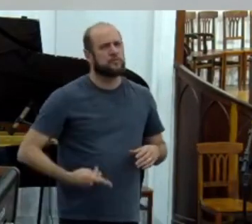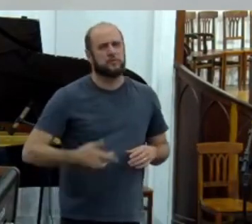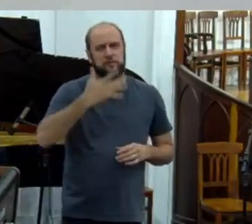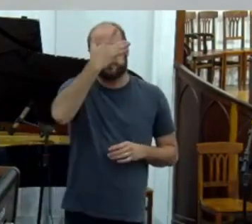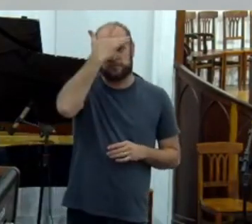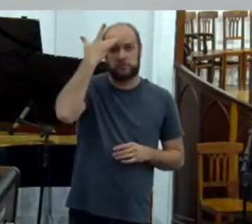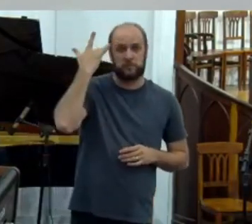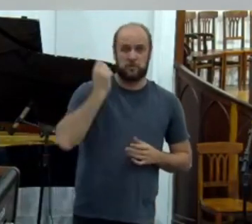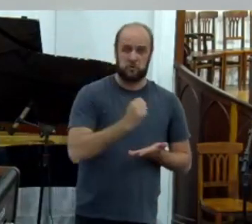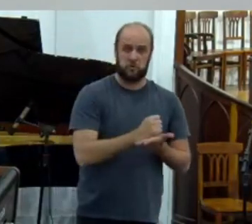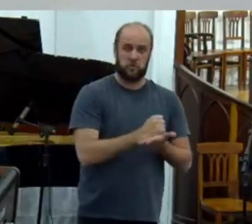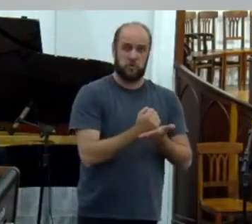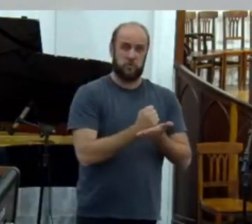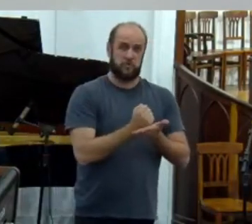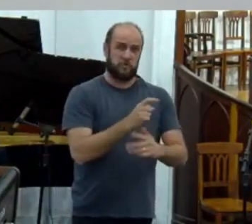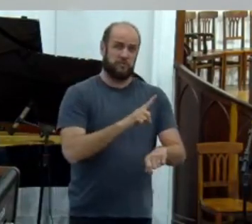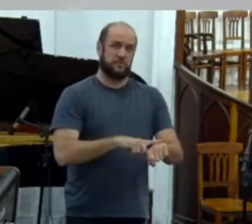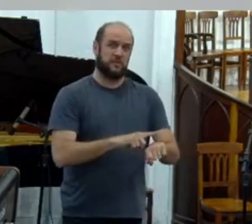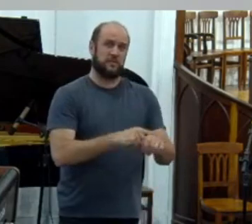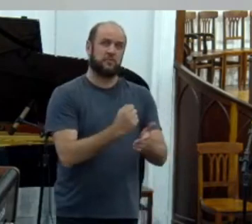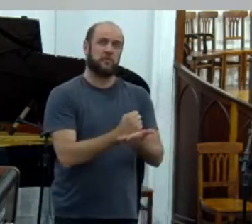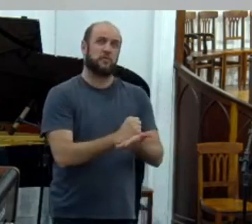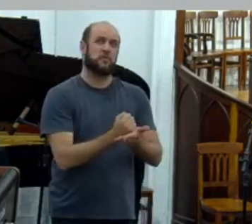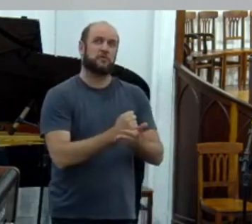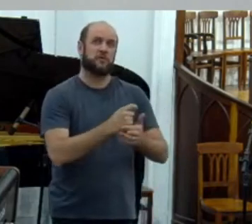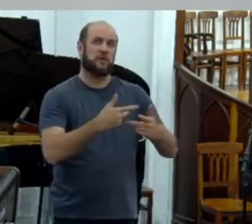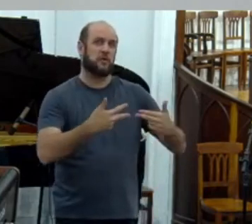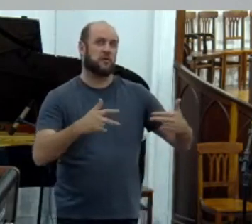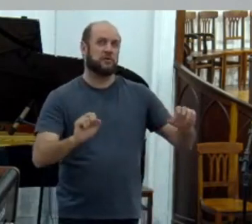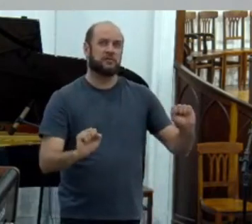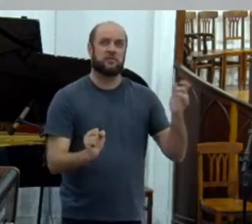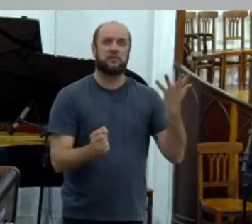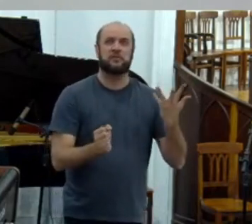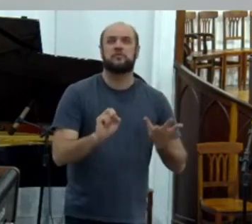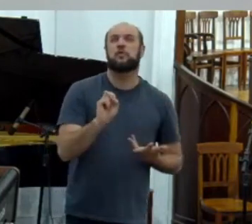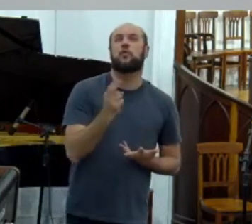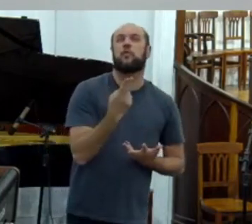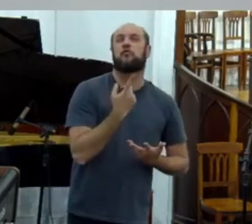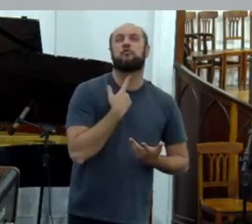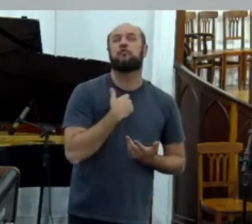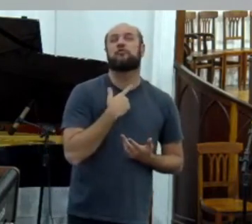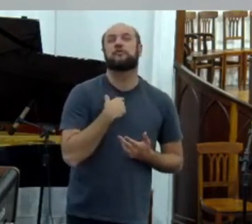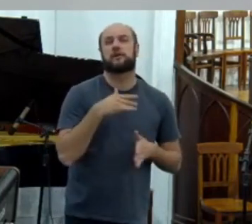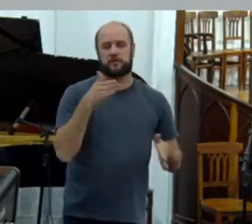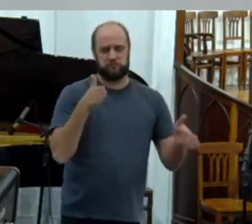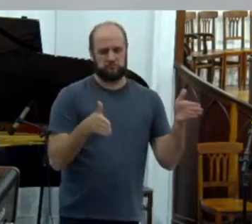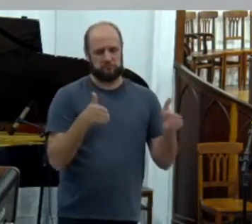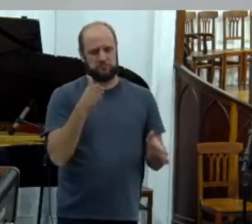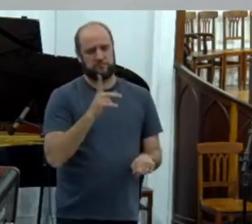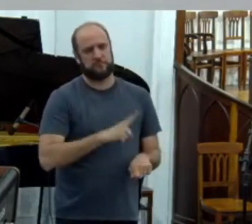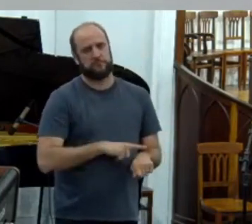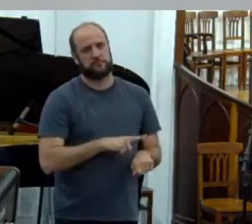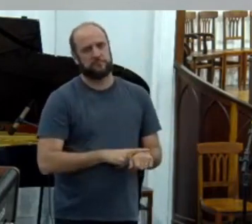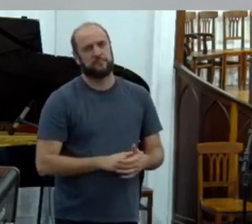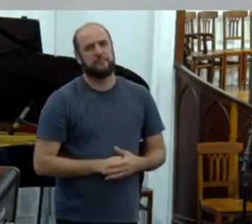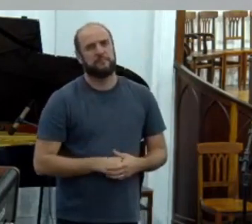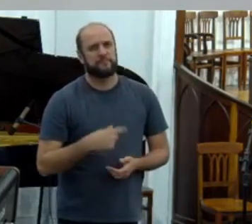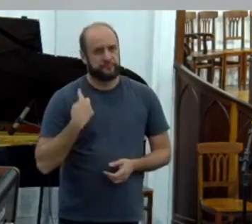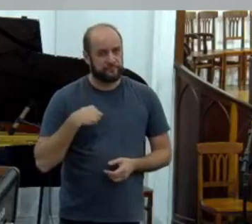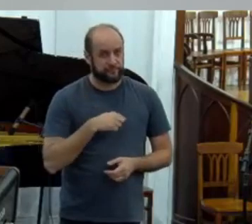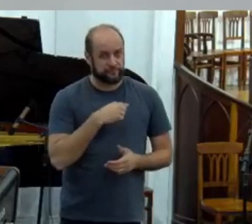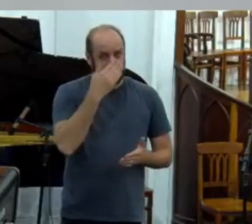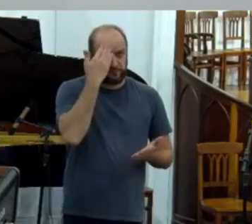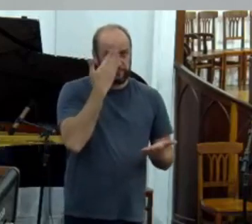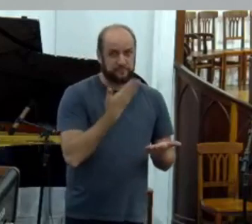tem controle sobre o tempo, ou sobre as ações, ou sobre a vontade que ele faz dentro do tempo. Então nós acreditamos que o